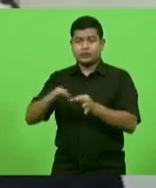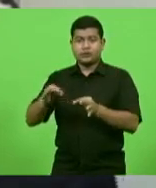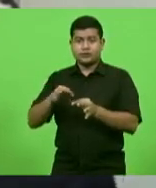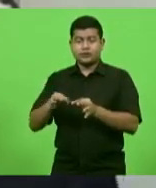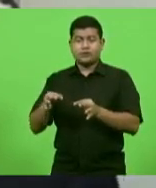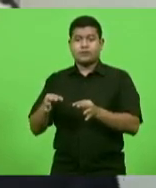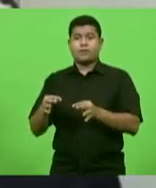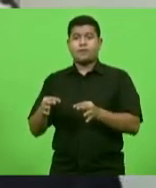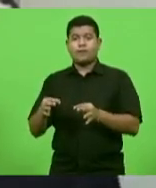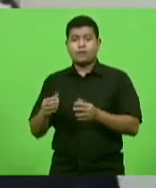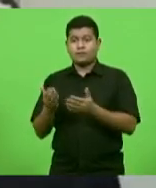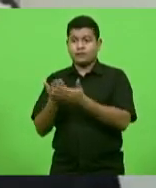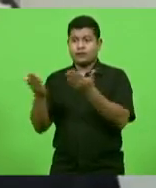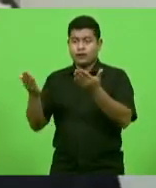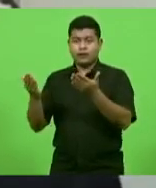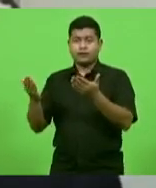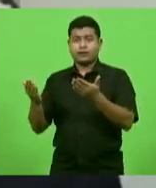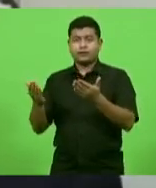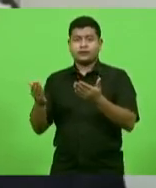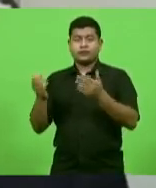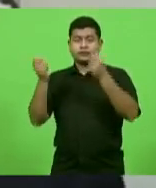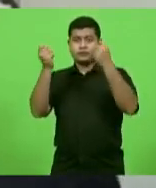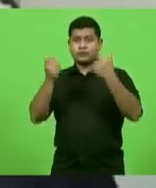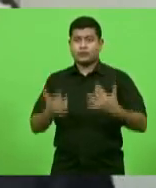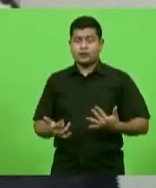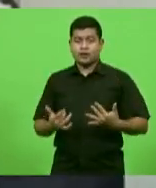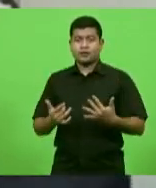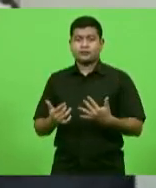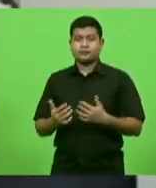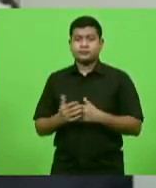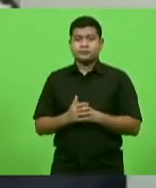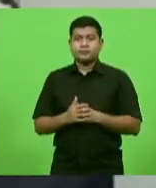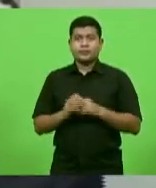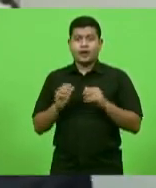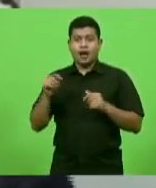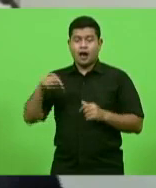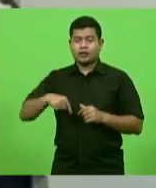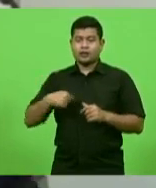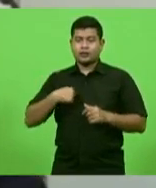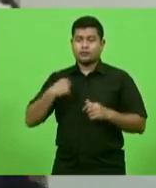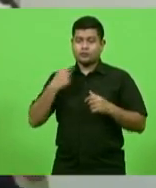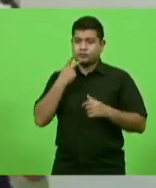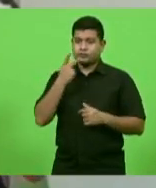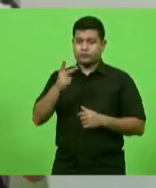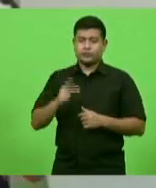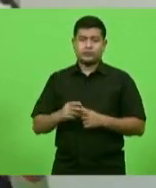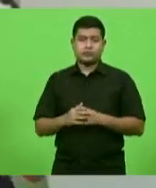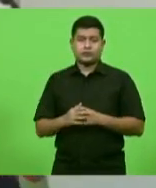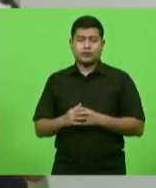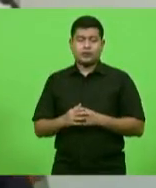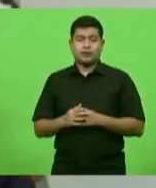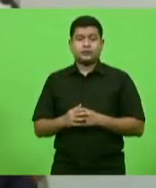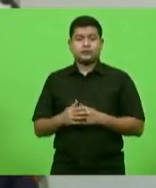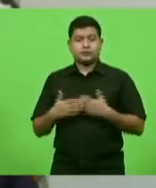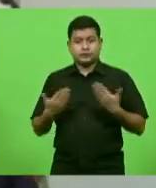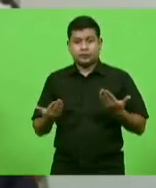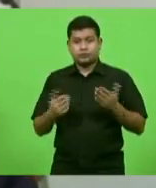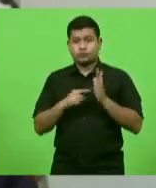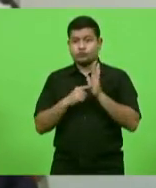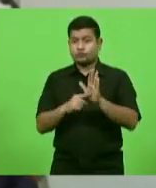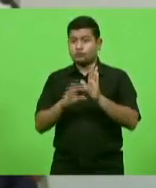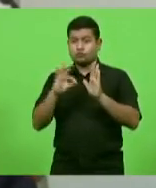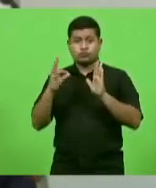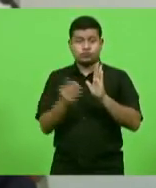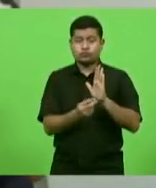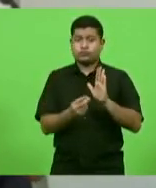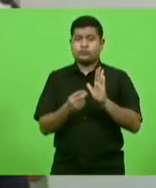judiciais de controle aqui já citados deste modo por todo o exposto